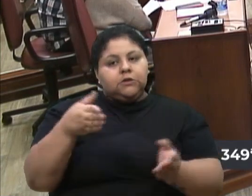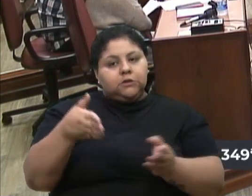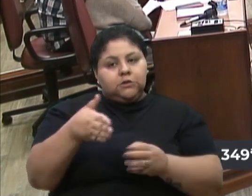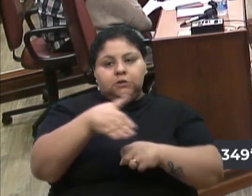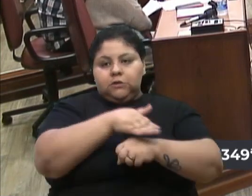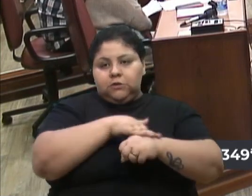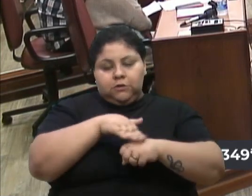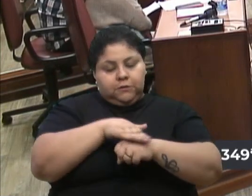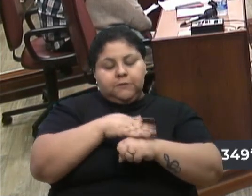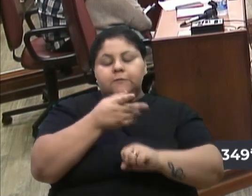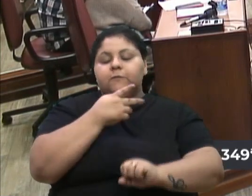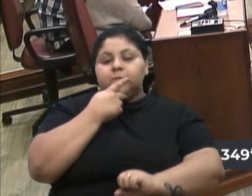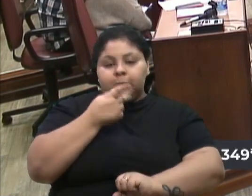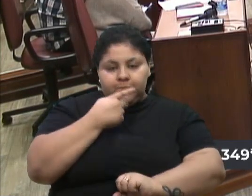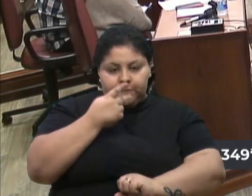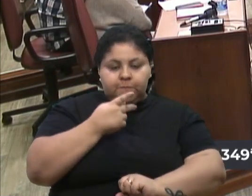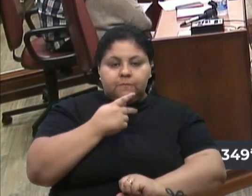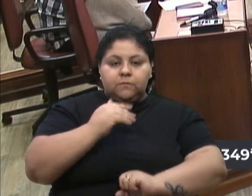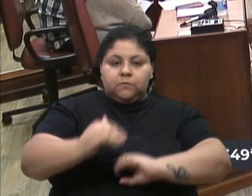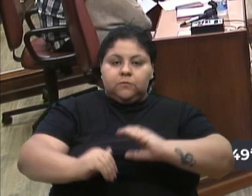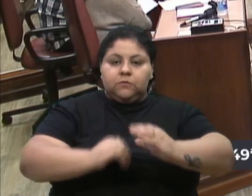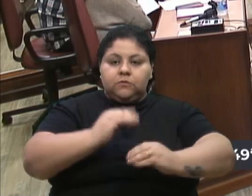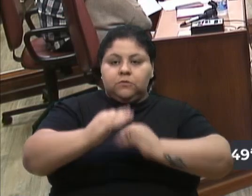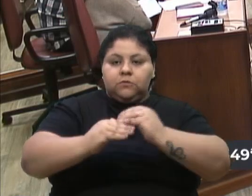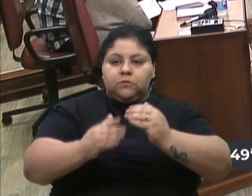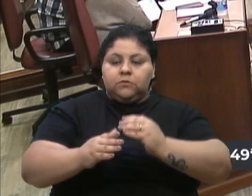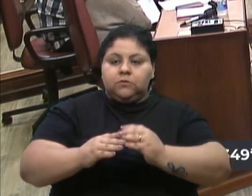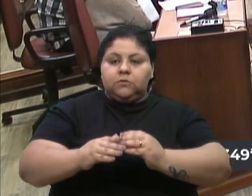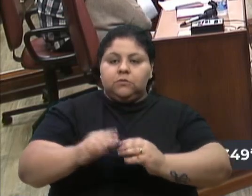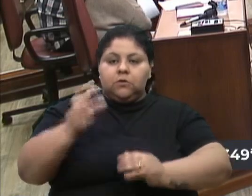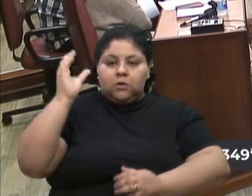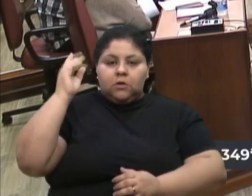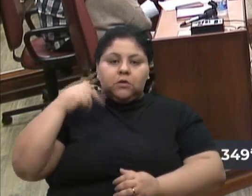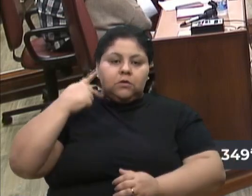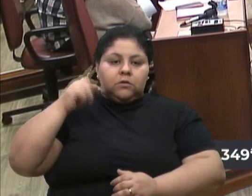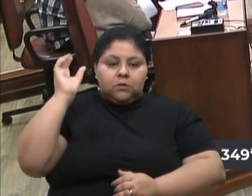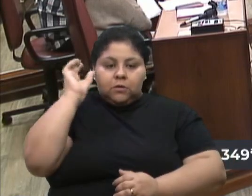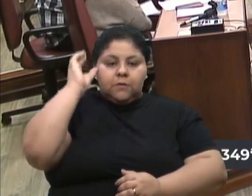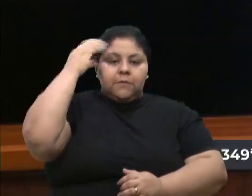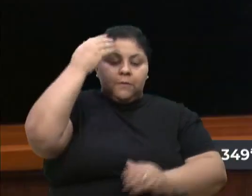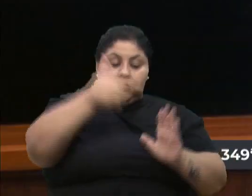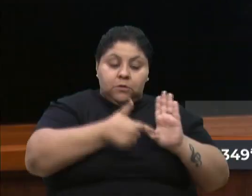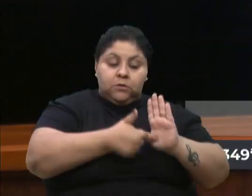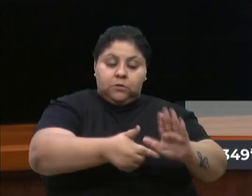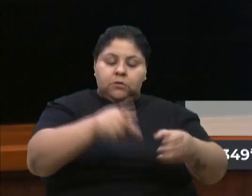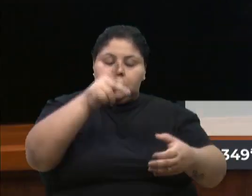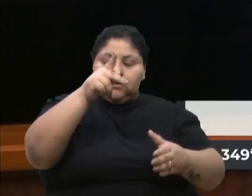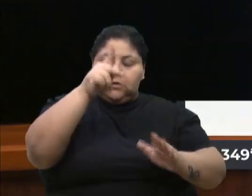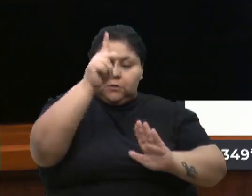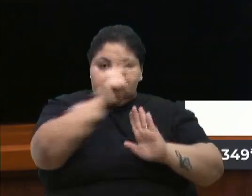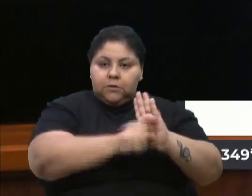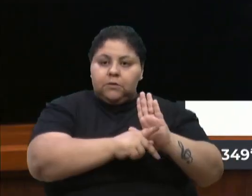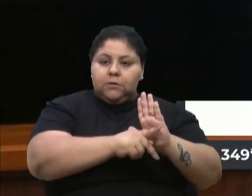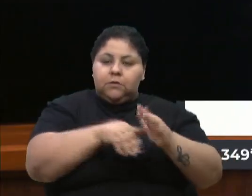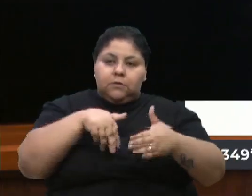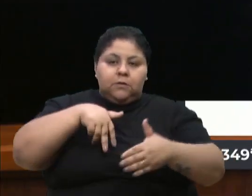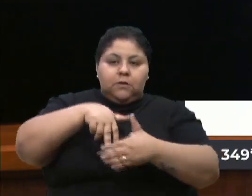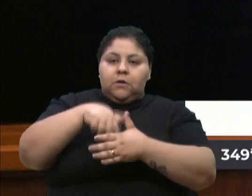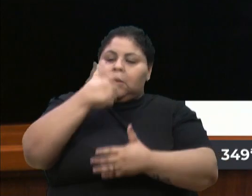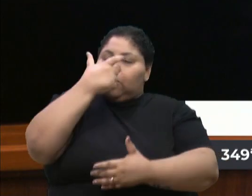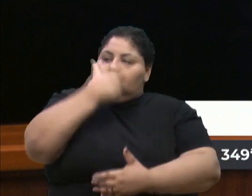manifestamos aqui quando o vereador Felipe expôs esse projeto em tribuna. Eu acho ele